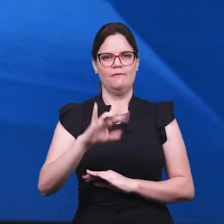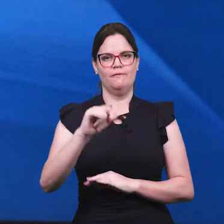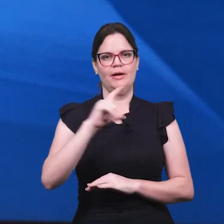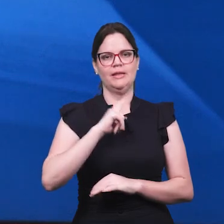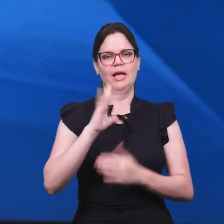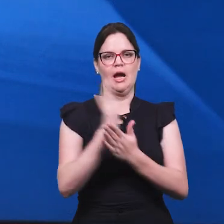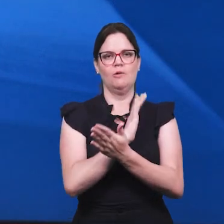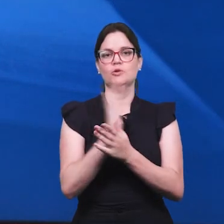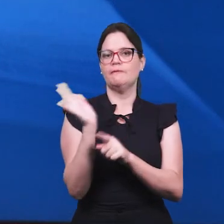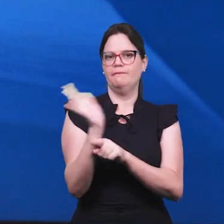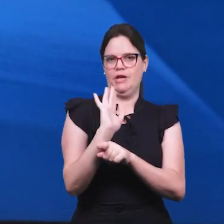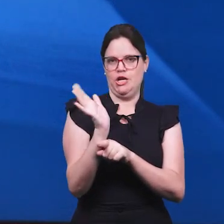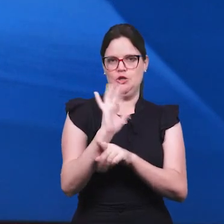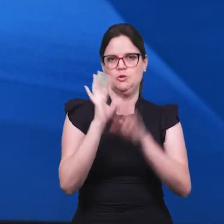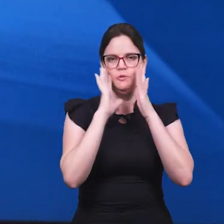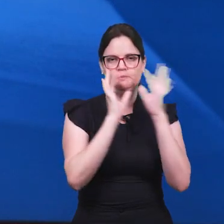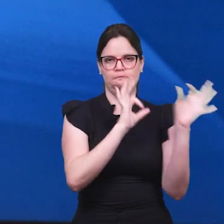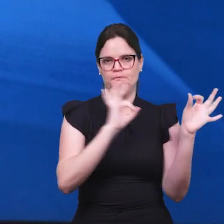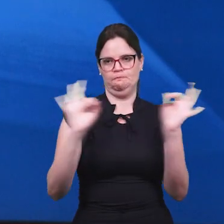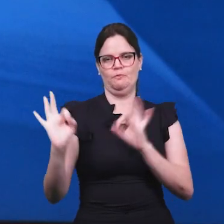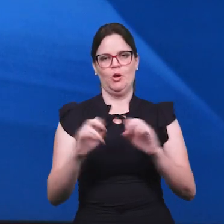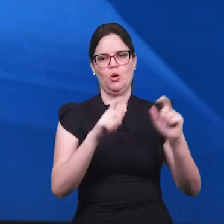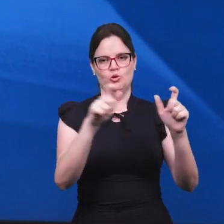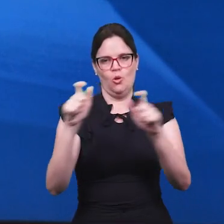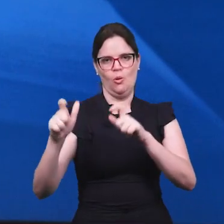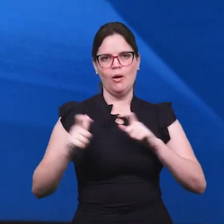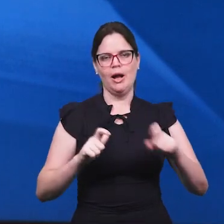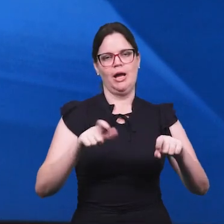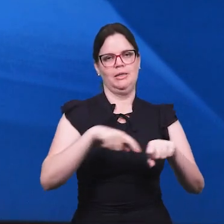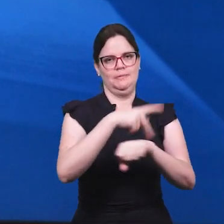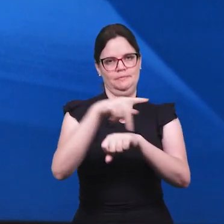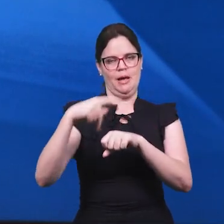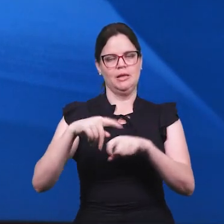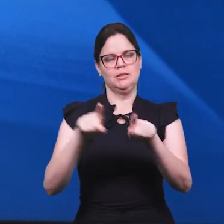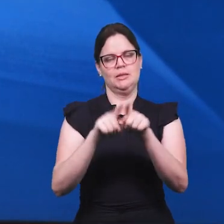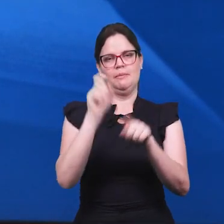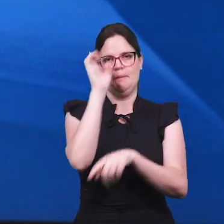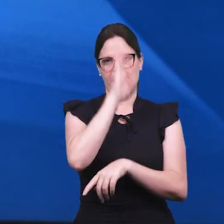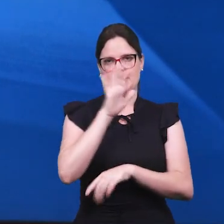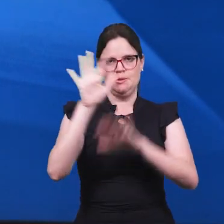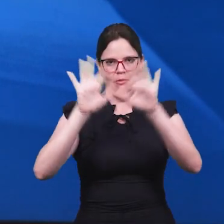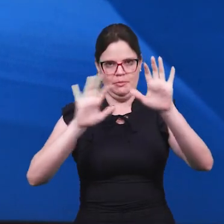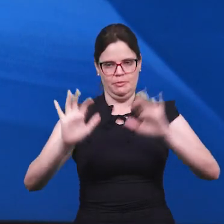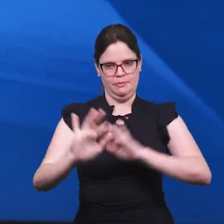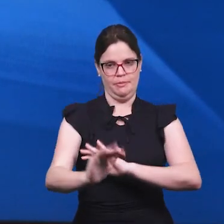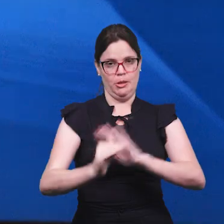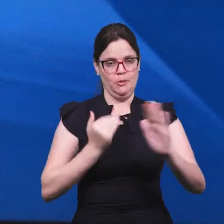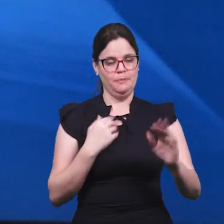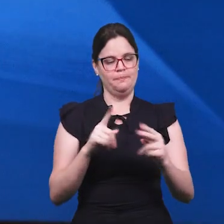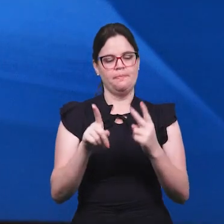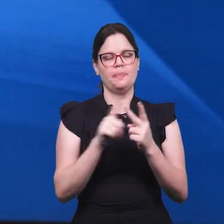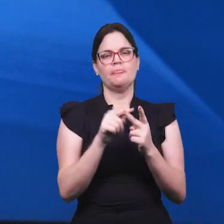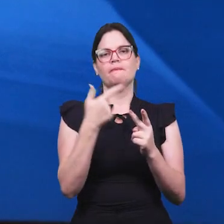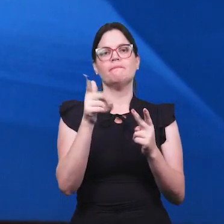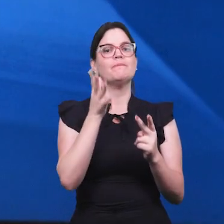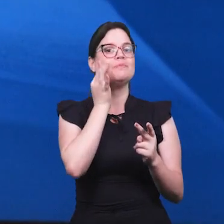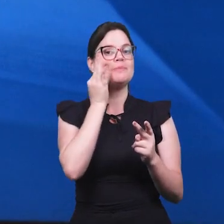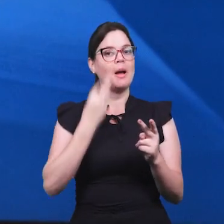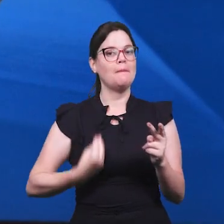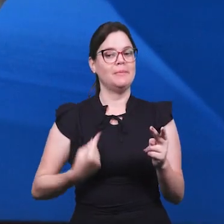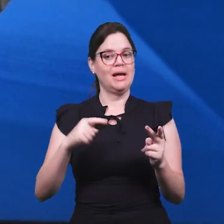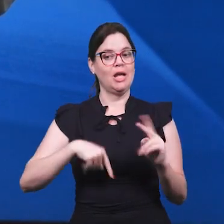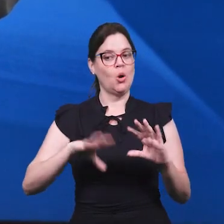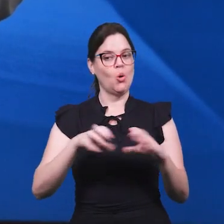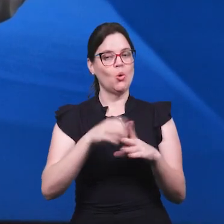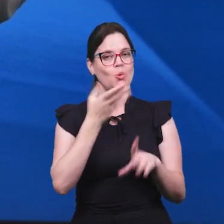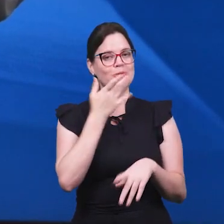essa pergunta, nós vamos ter aqui algumas respostas que virão de várias fontes, e depois, daqui a pouco, nós